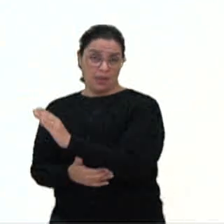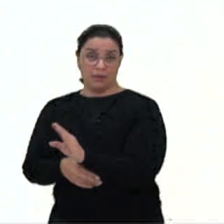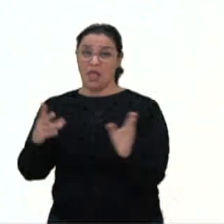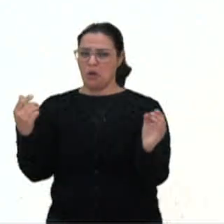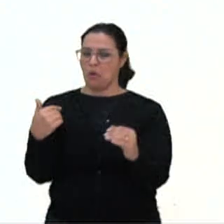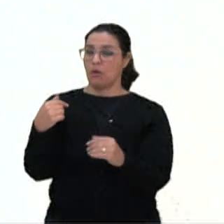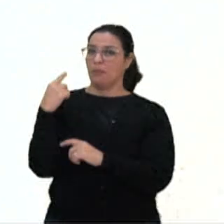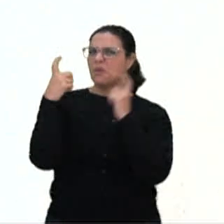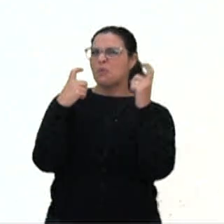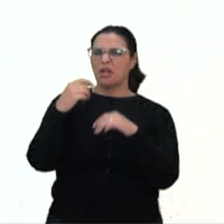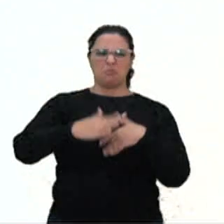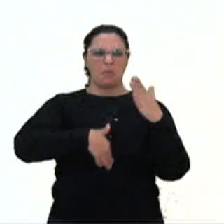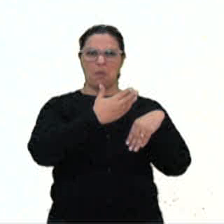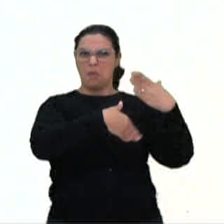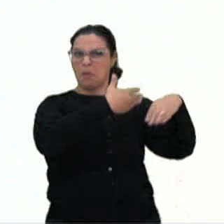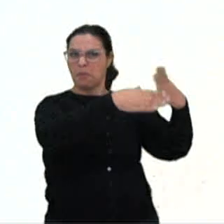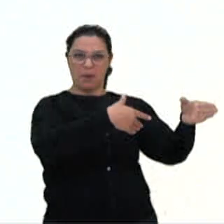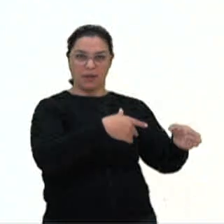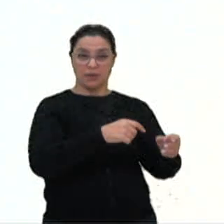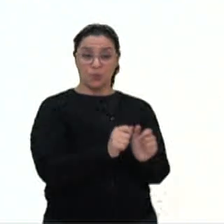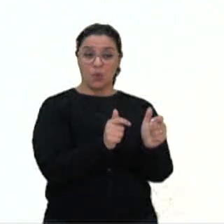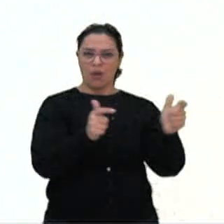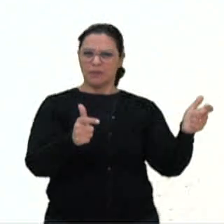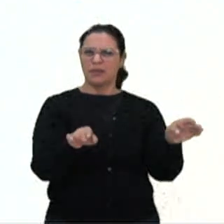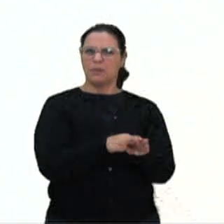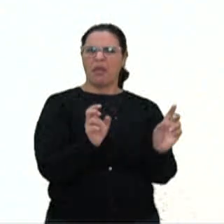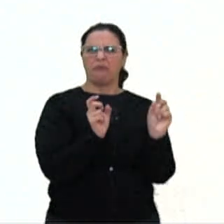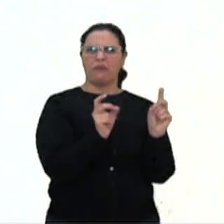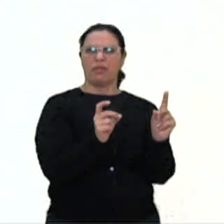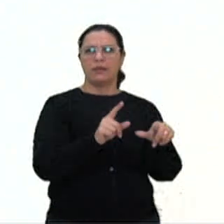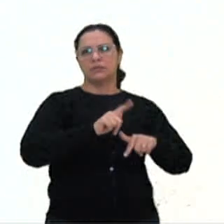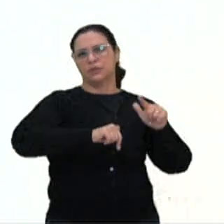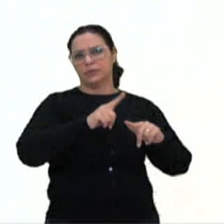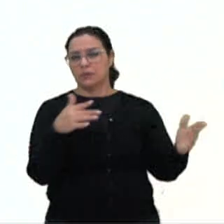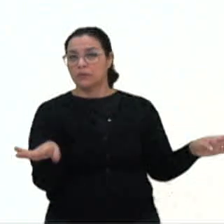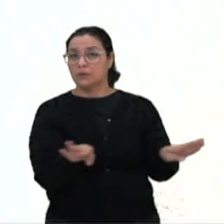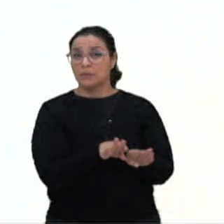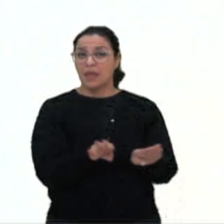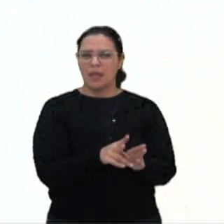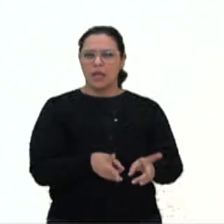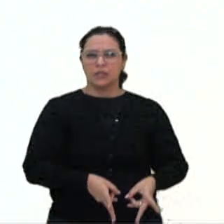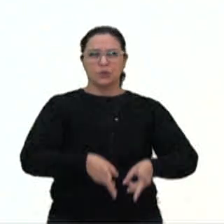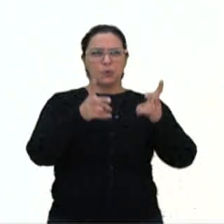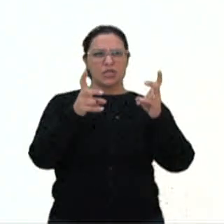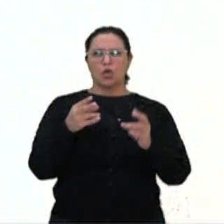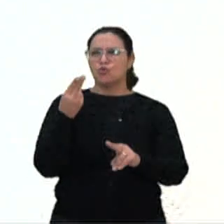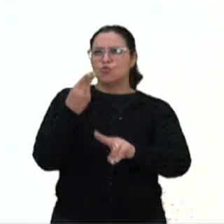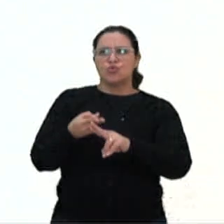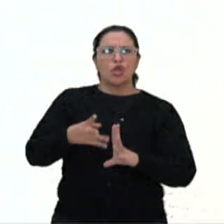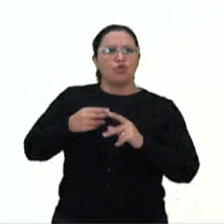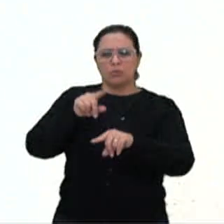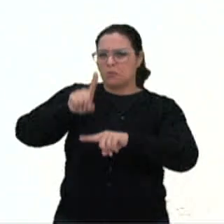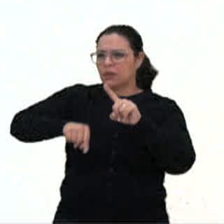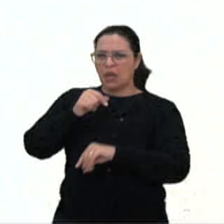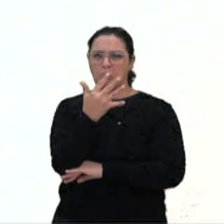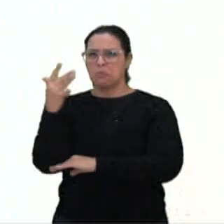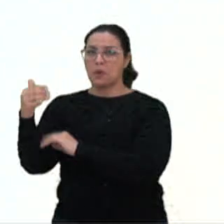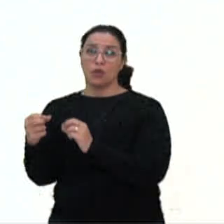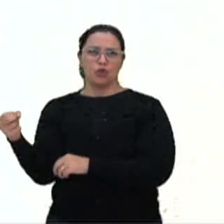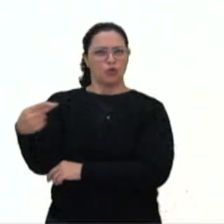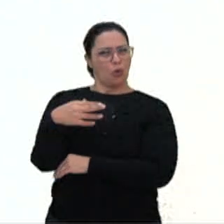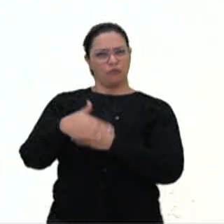com o desenvolvimento em si, com o crescimento, com vender os produtos, com a exploração dos recursos, a transformação. São